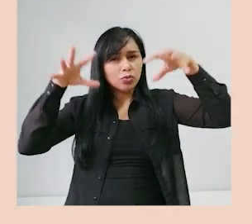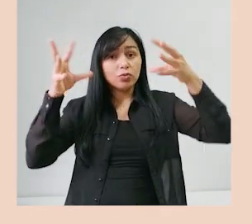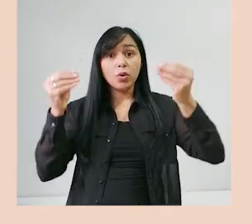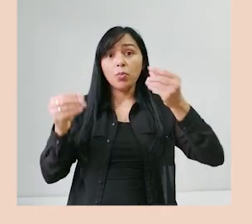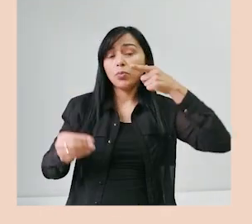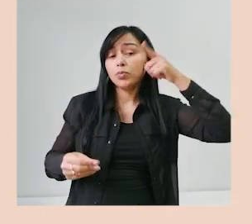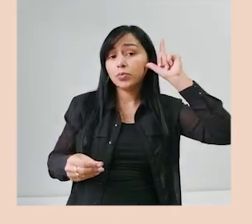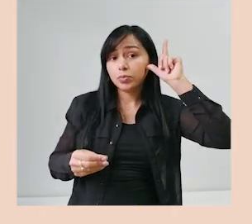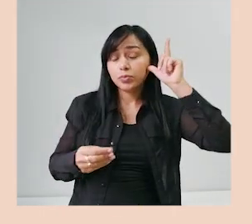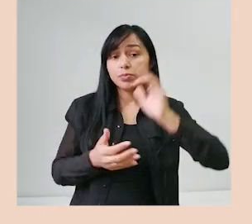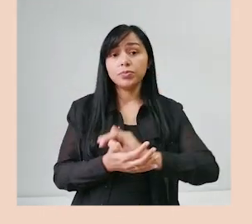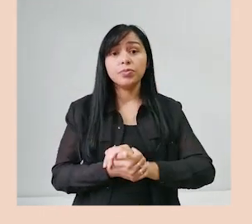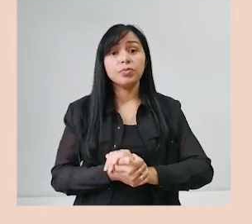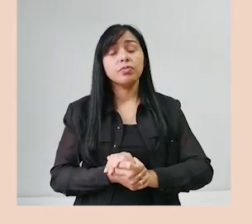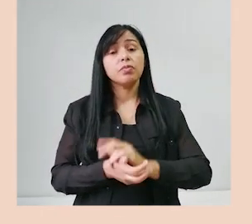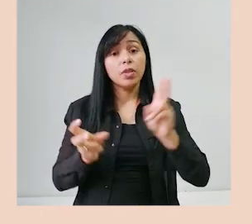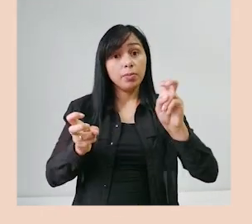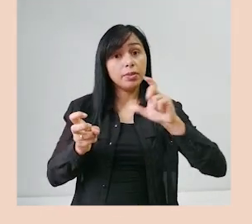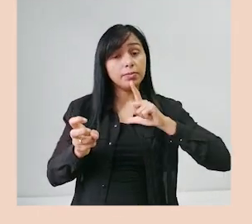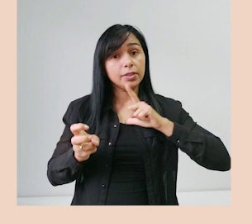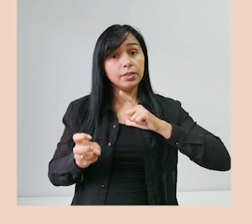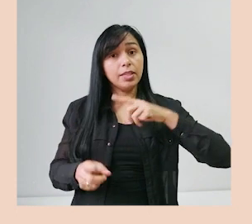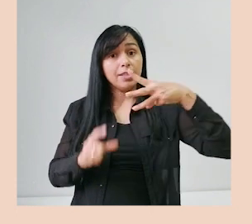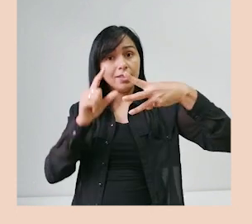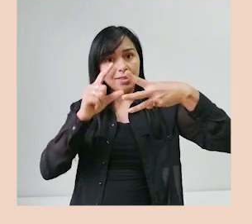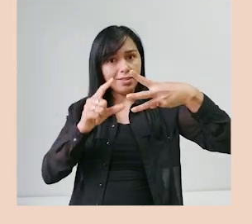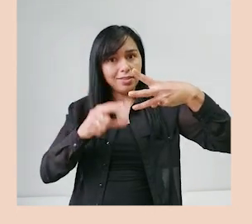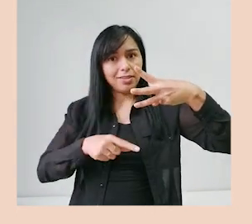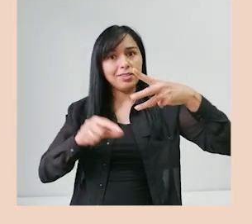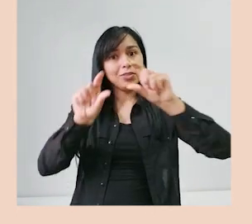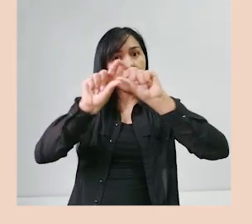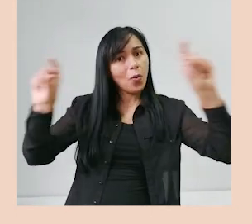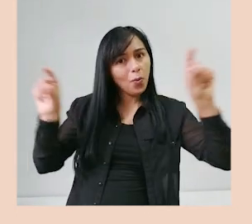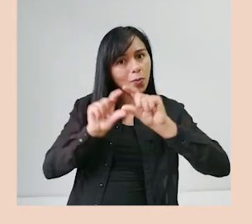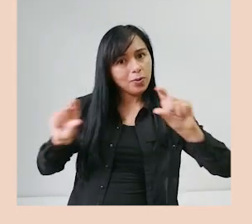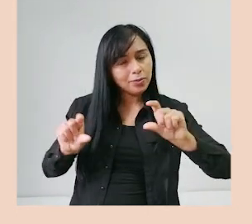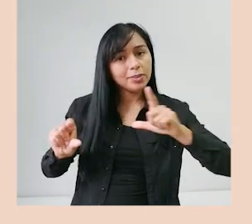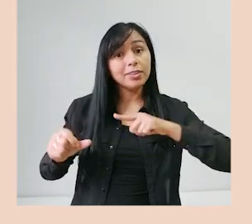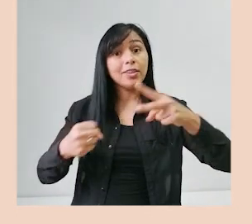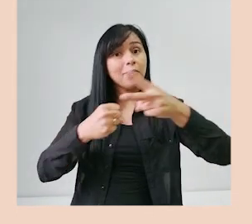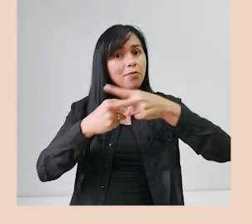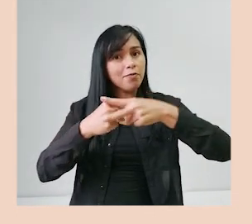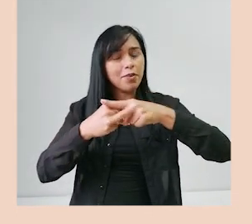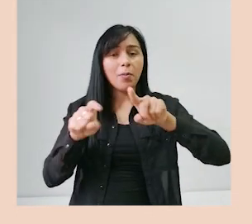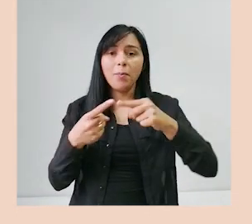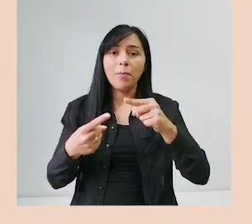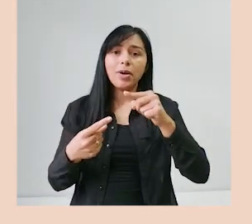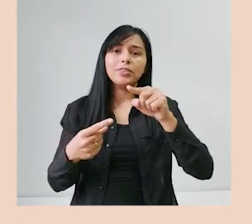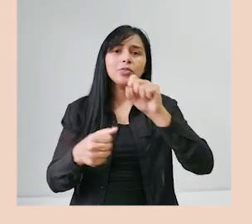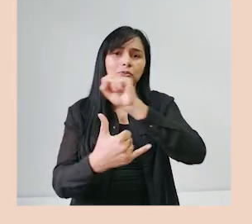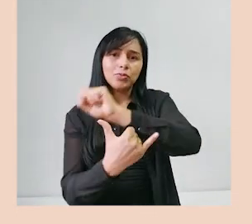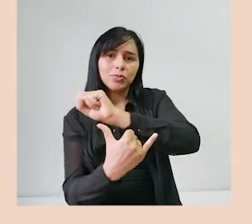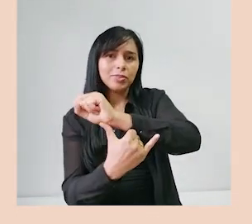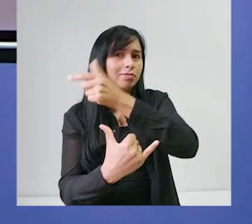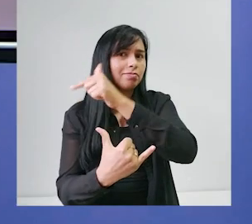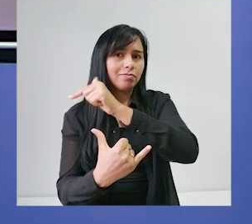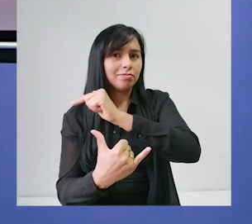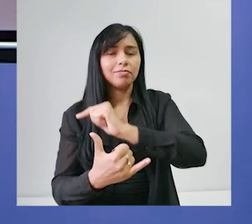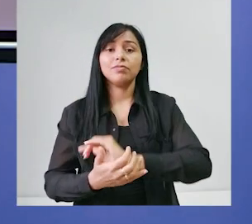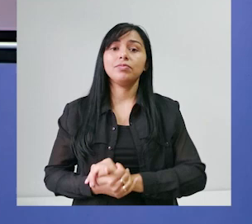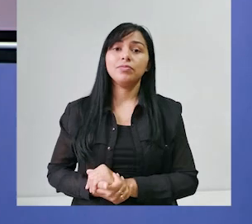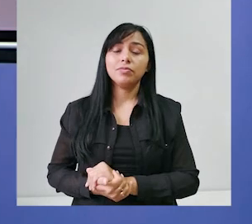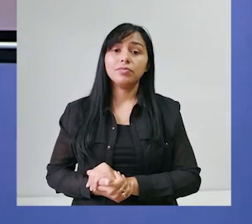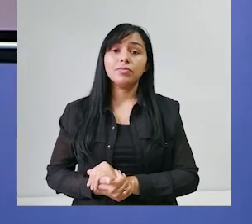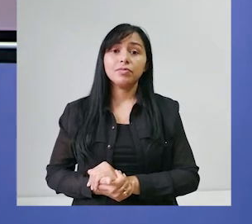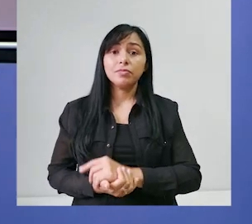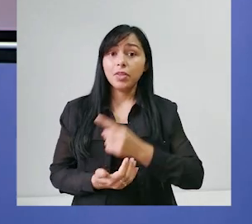em que temos verbos impessoais ou seja os verbos que não atribuem a ação deles a nenhuma pessoa gramatical vamos